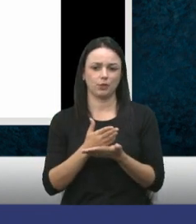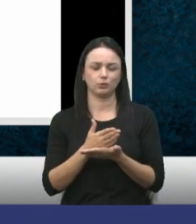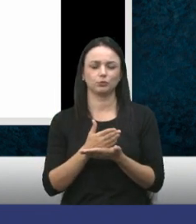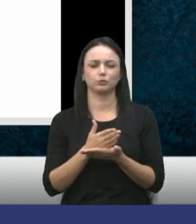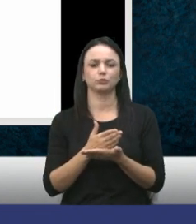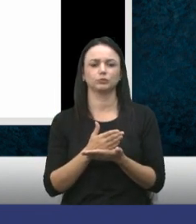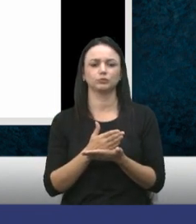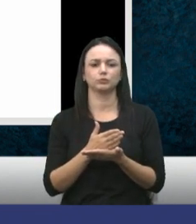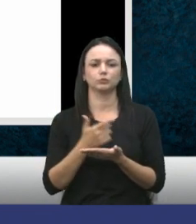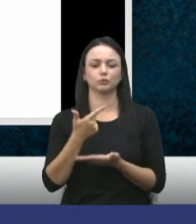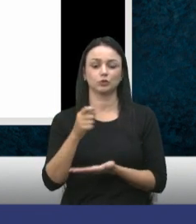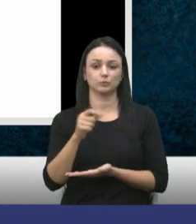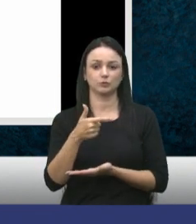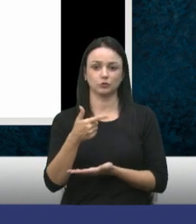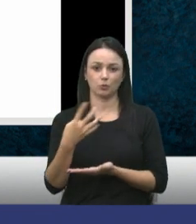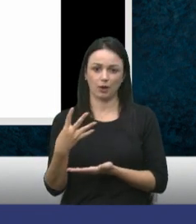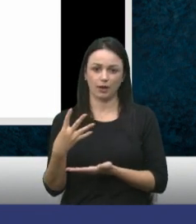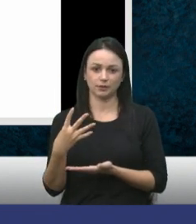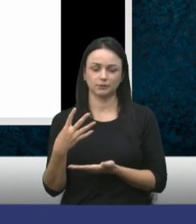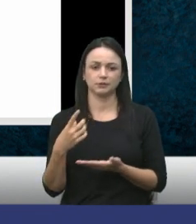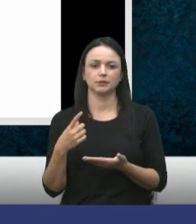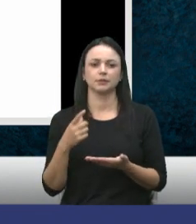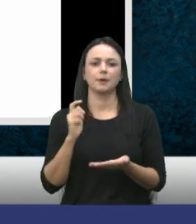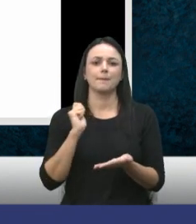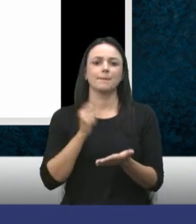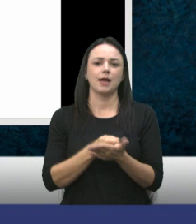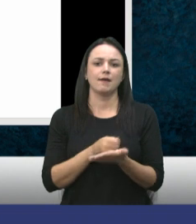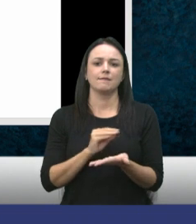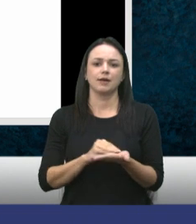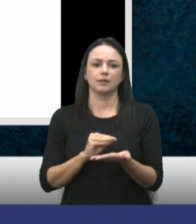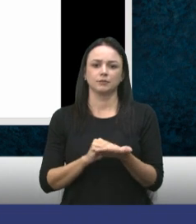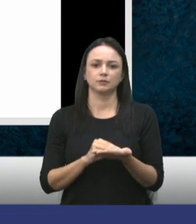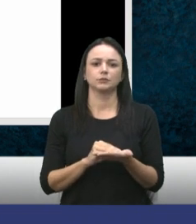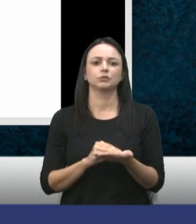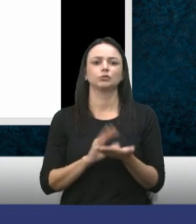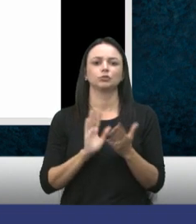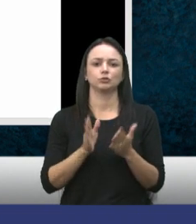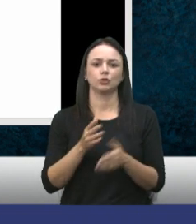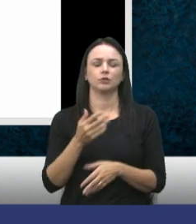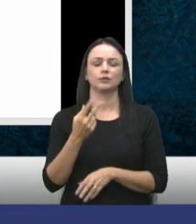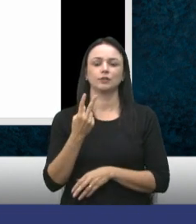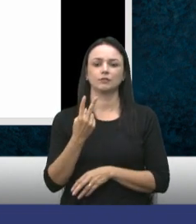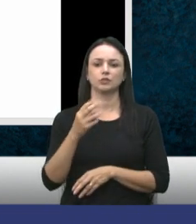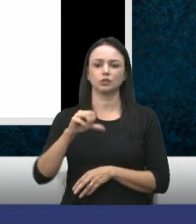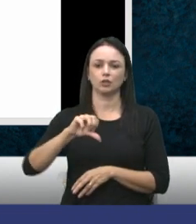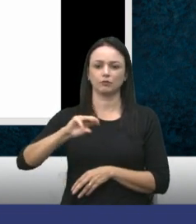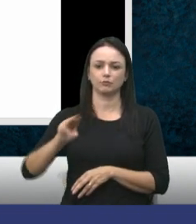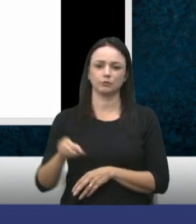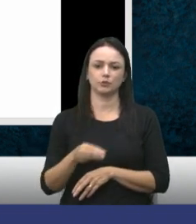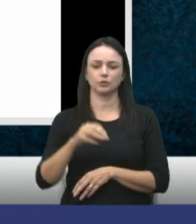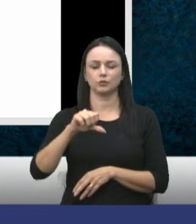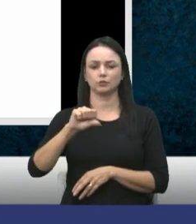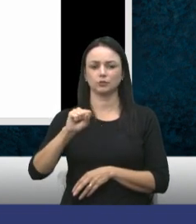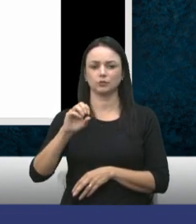de 2024, restos a pagar processados de R$